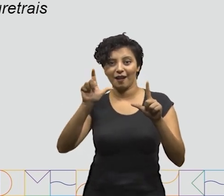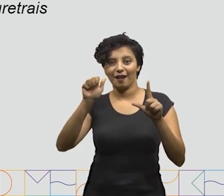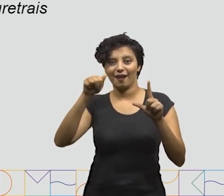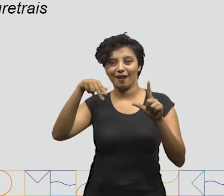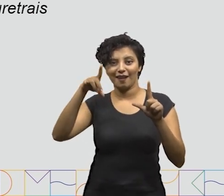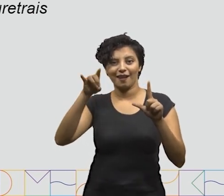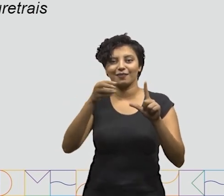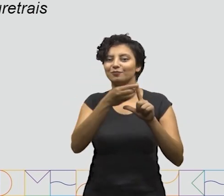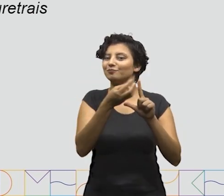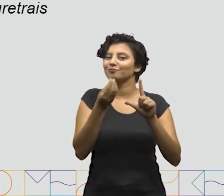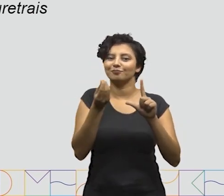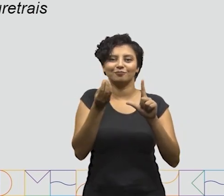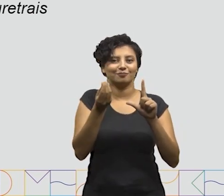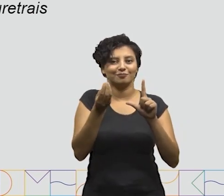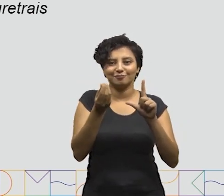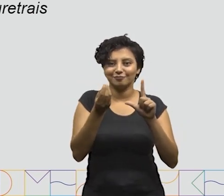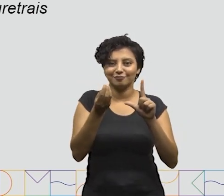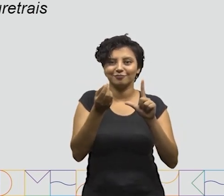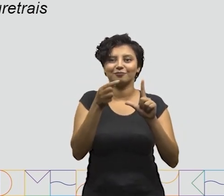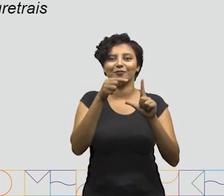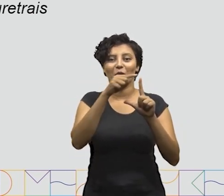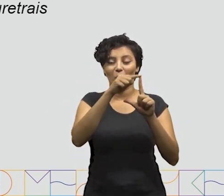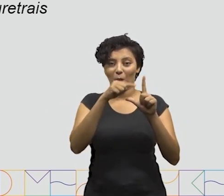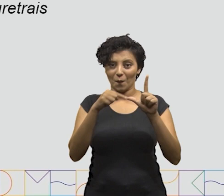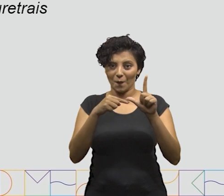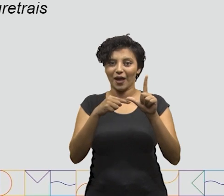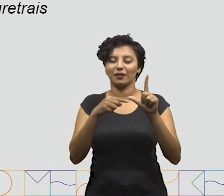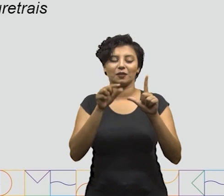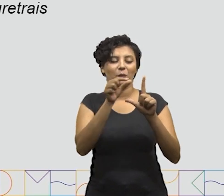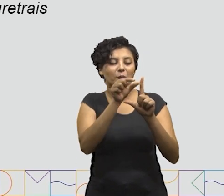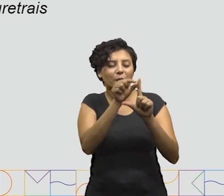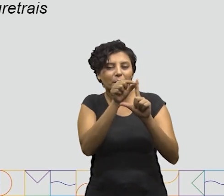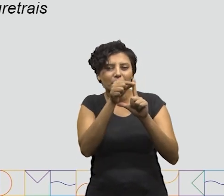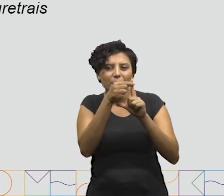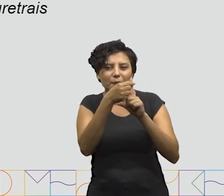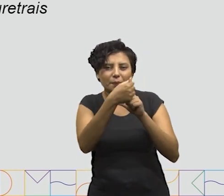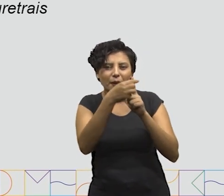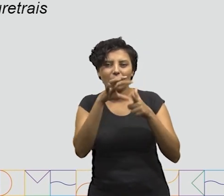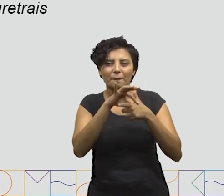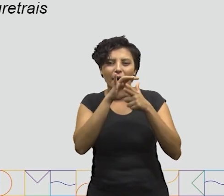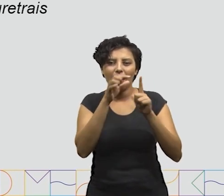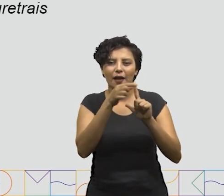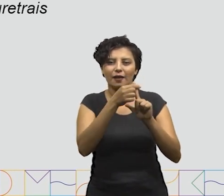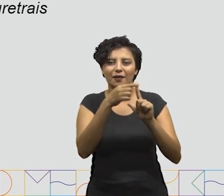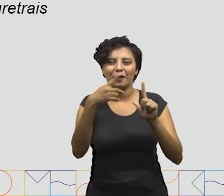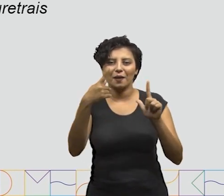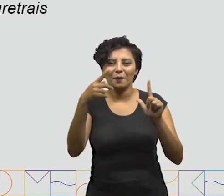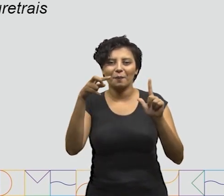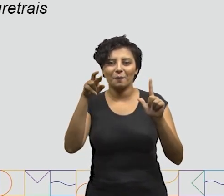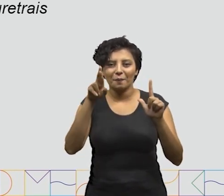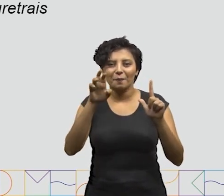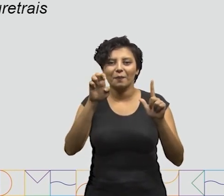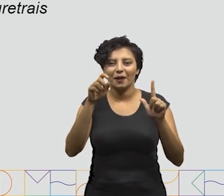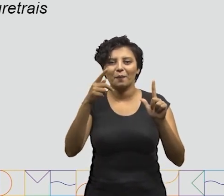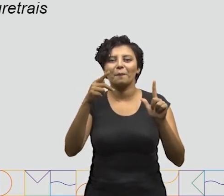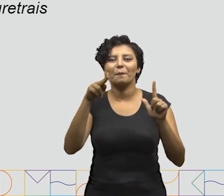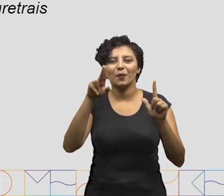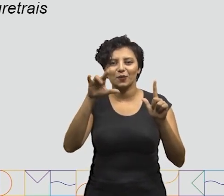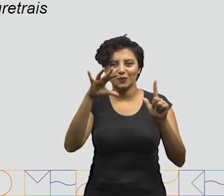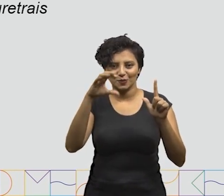glande e é extremamente sensível. O pênis é encoberto por uma camada de pele chamada